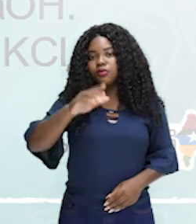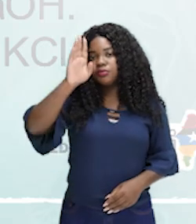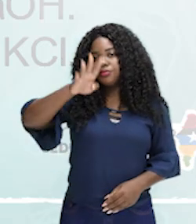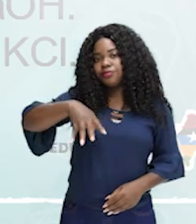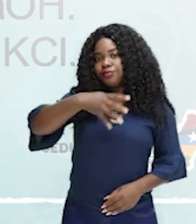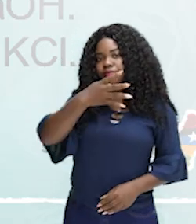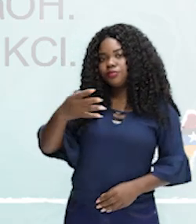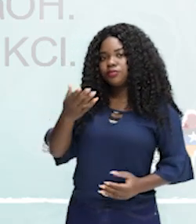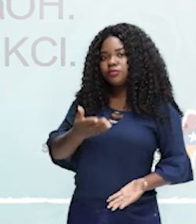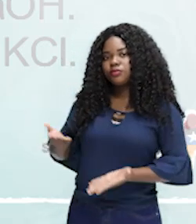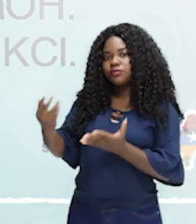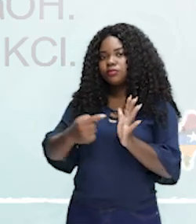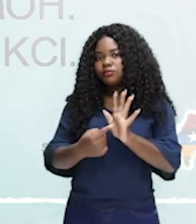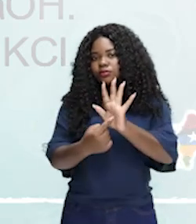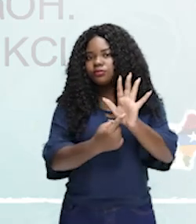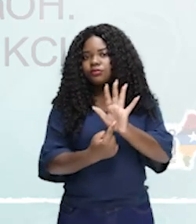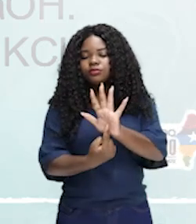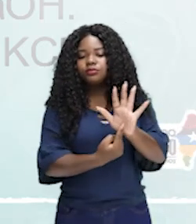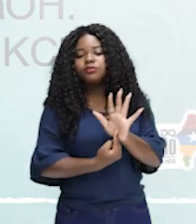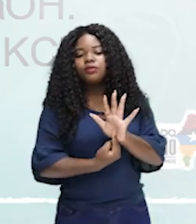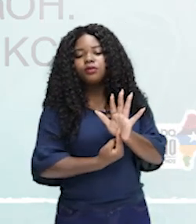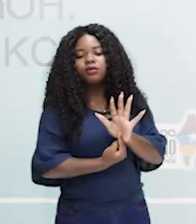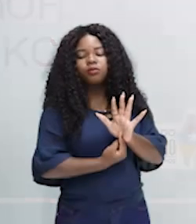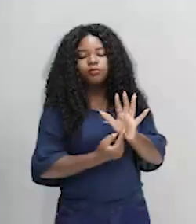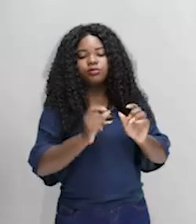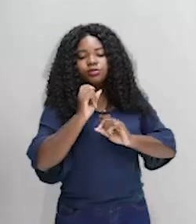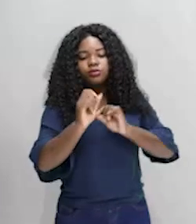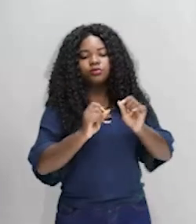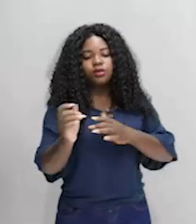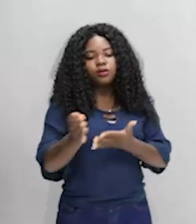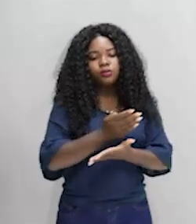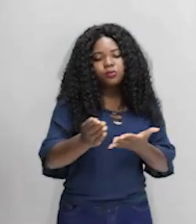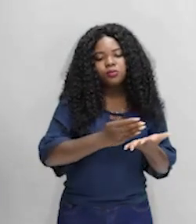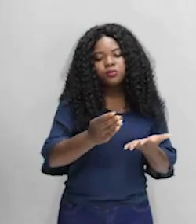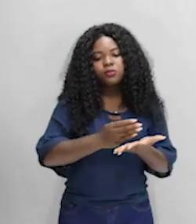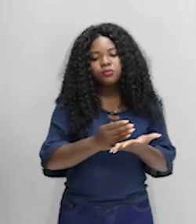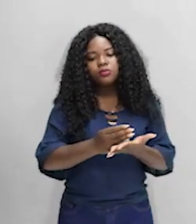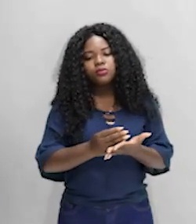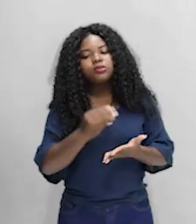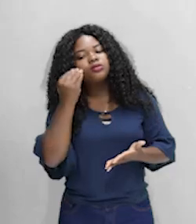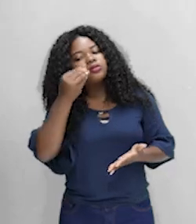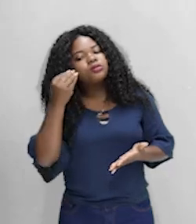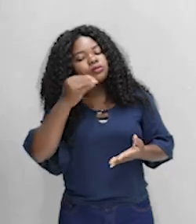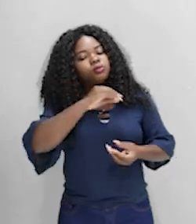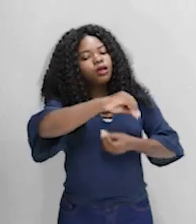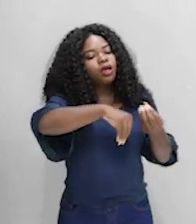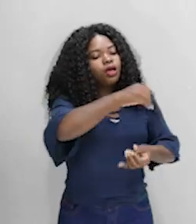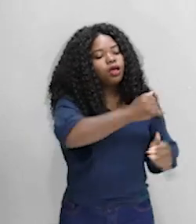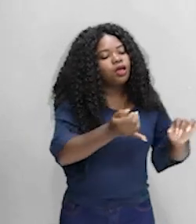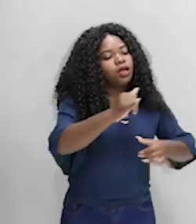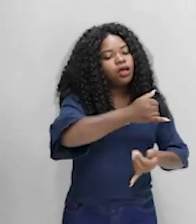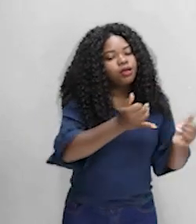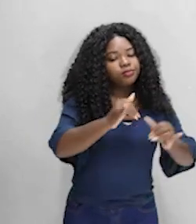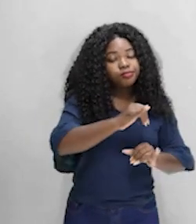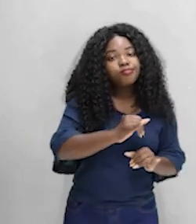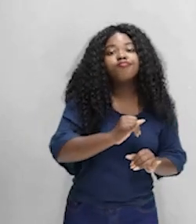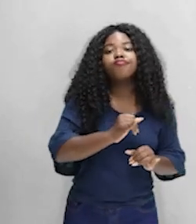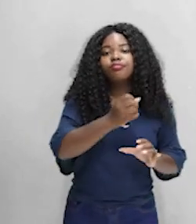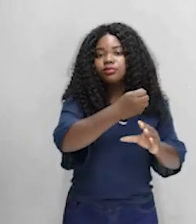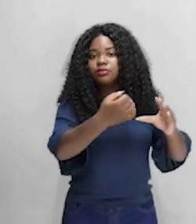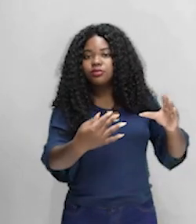tabela mostrando o resultado de alguns experimentos para a caracterização,